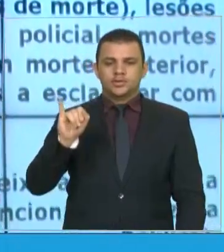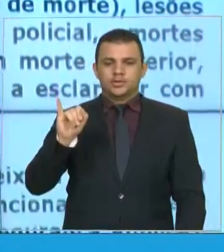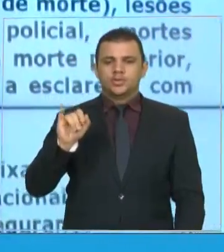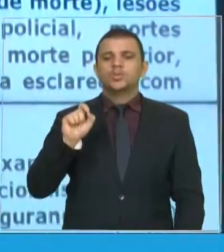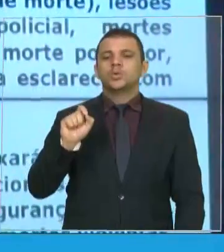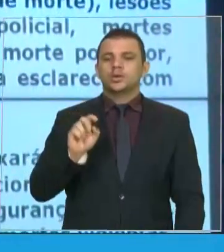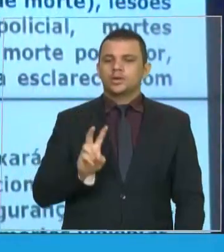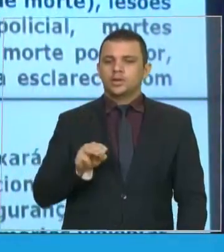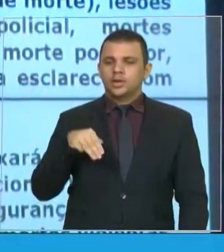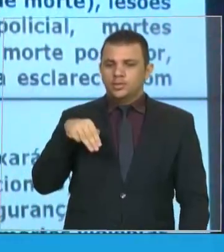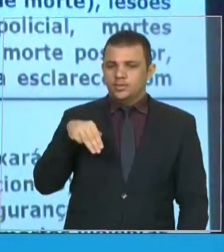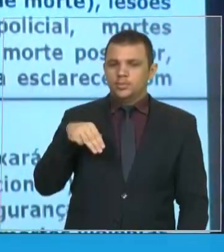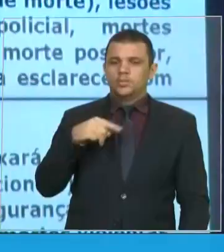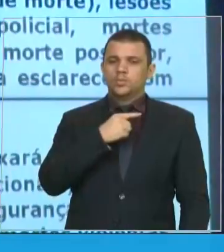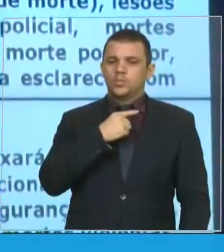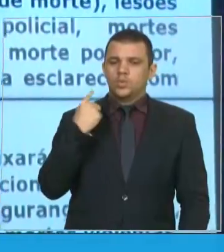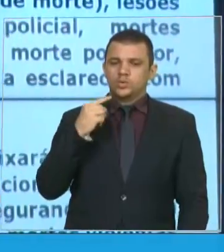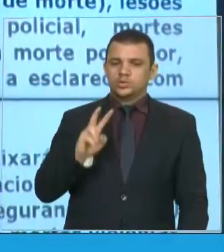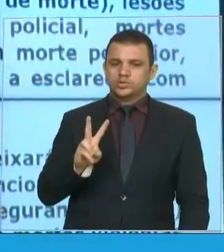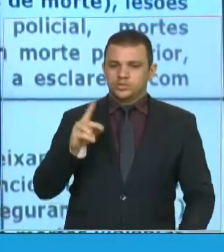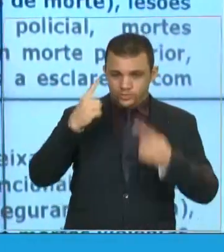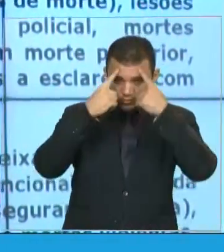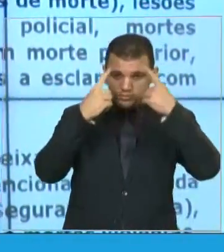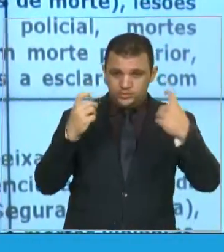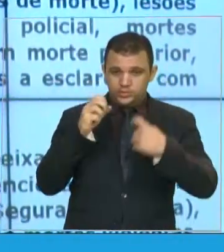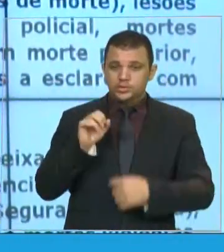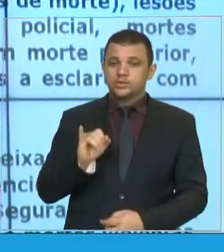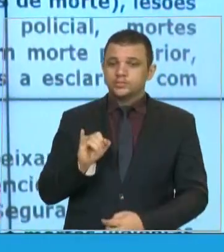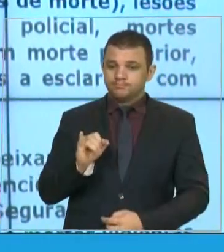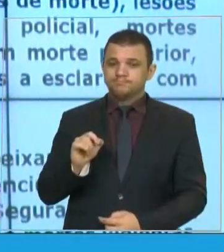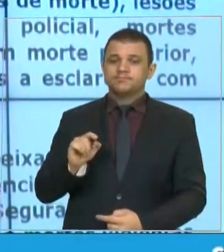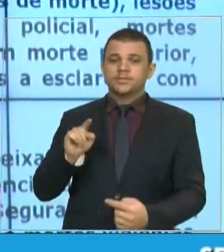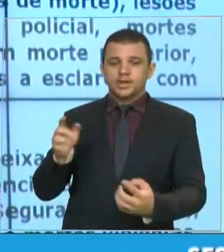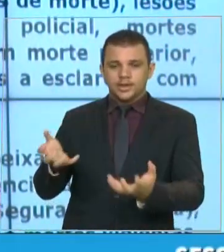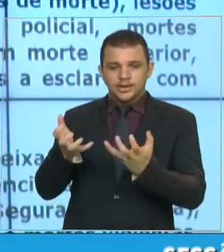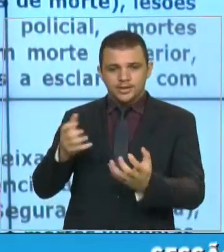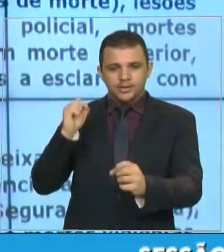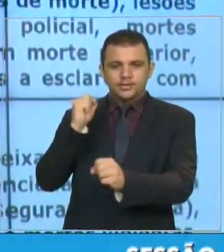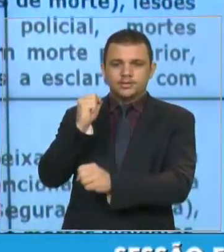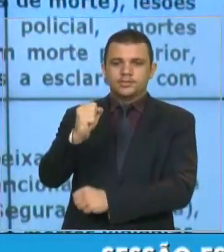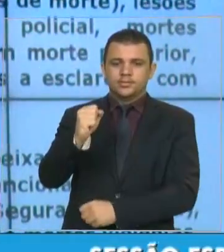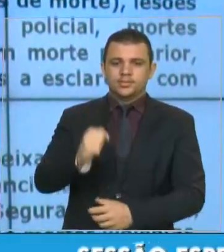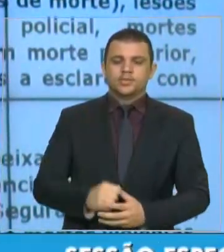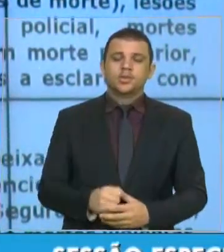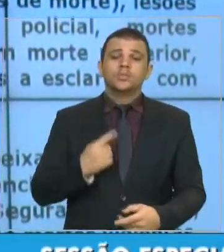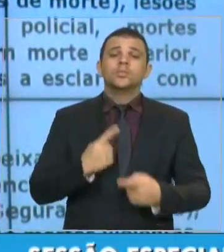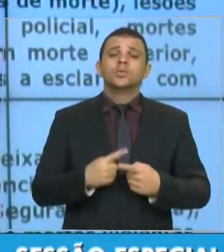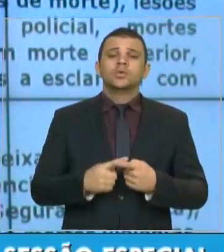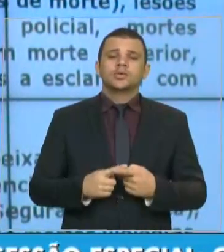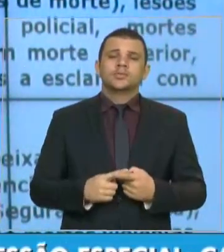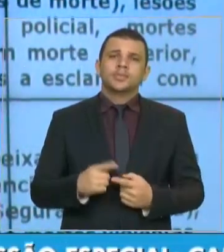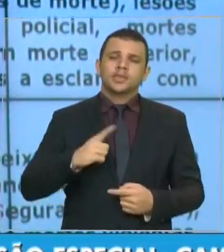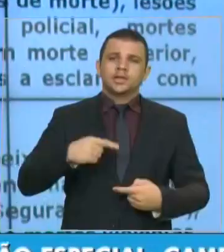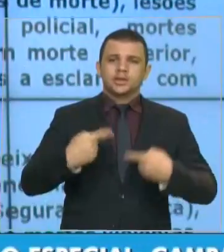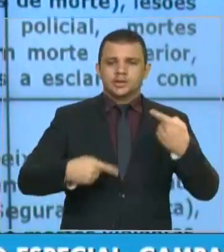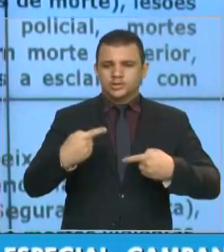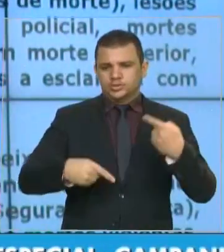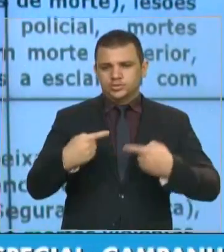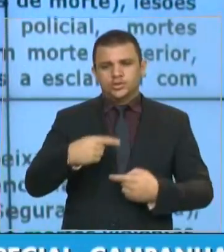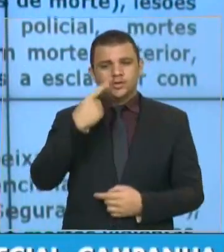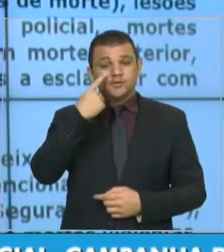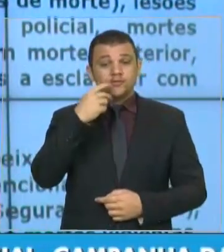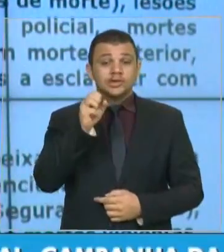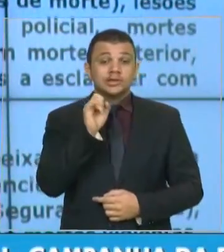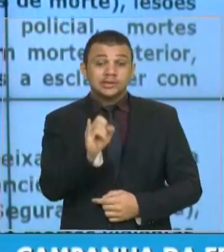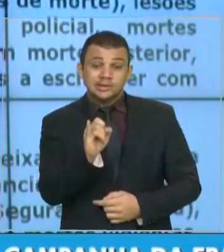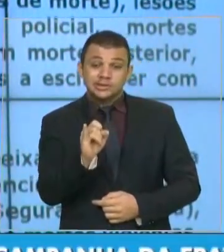Intencionais, porque há uma discussão sobre se as mortes decorrentes de confrontos policiais podem entrar na